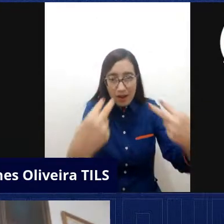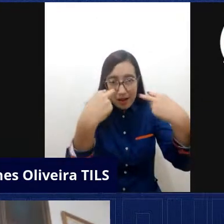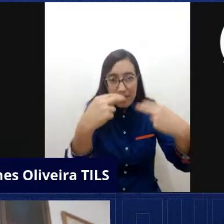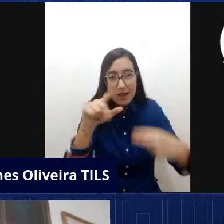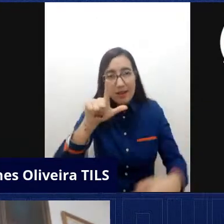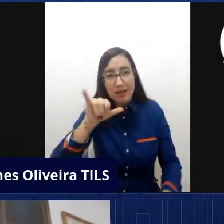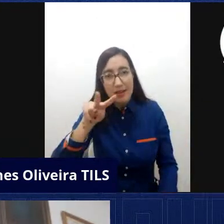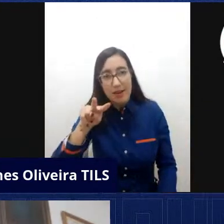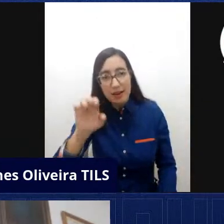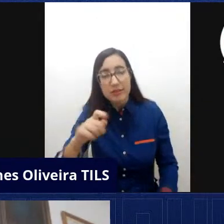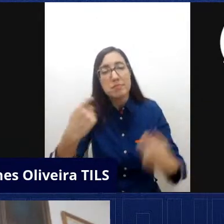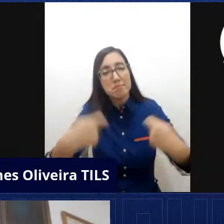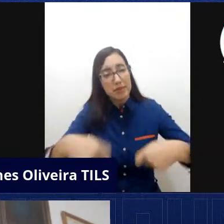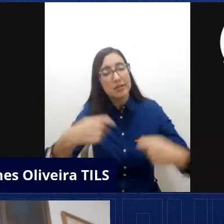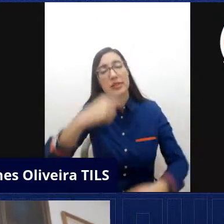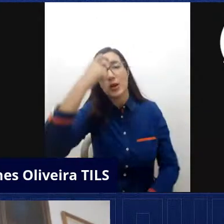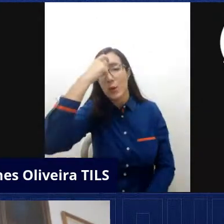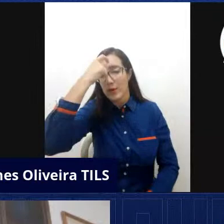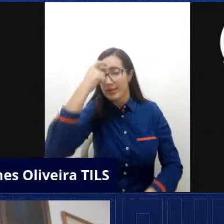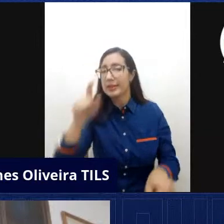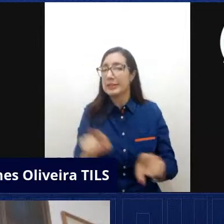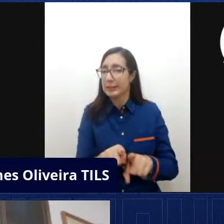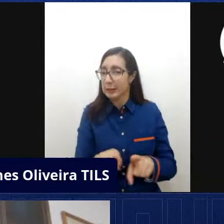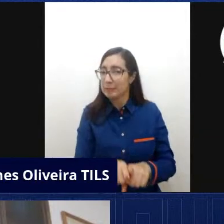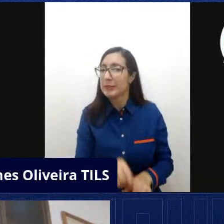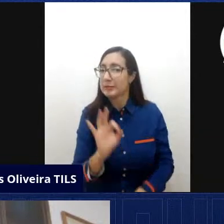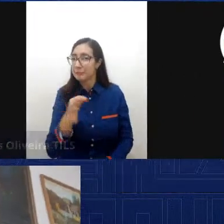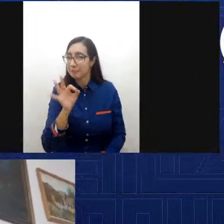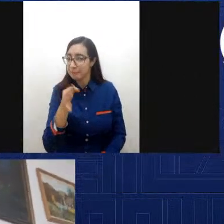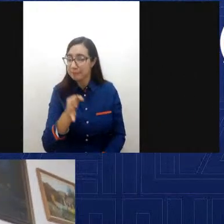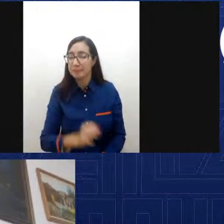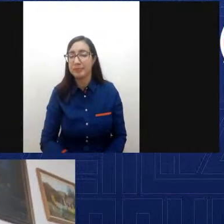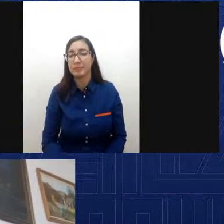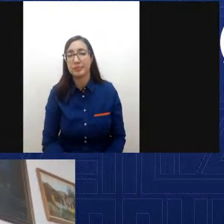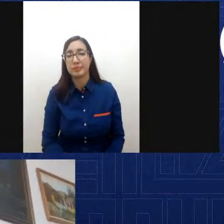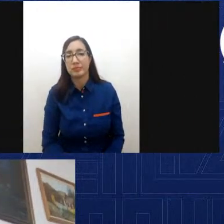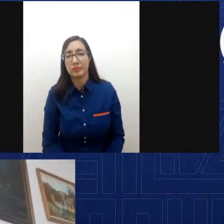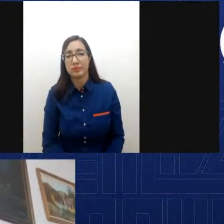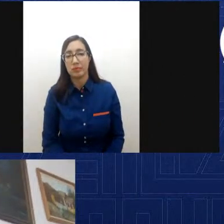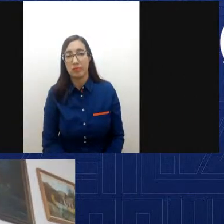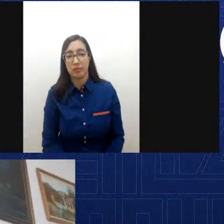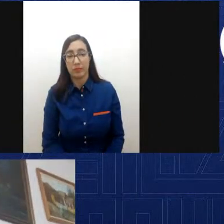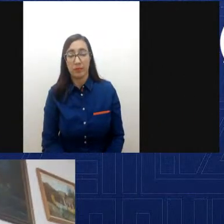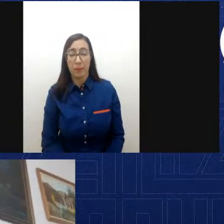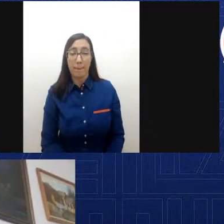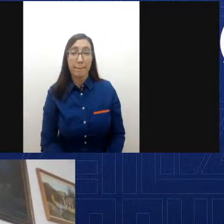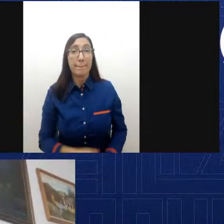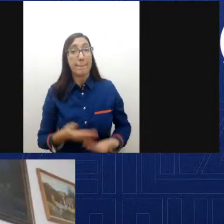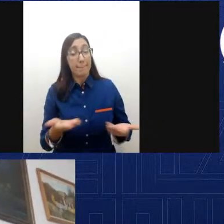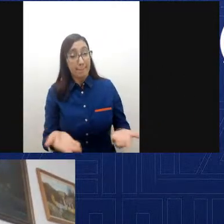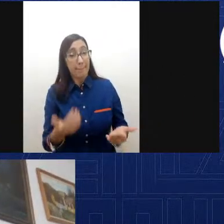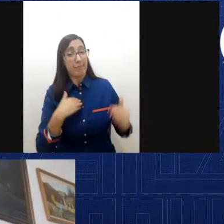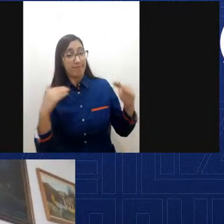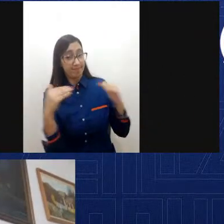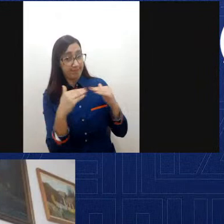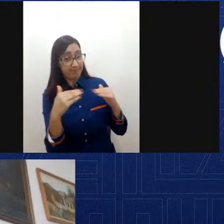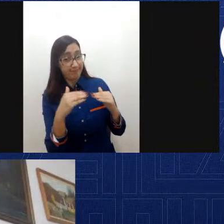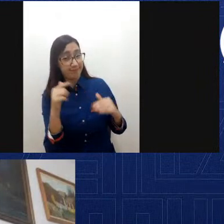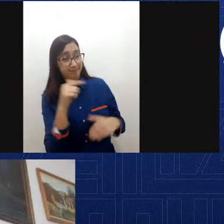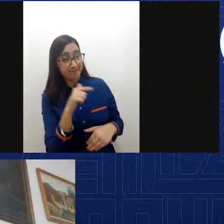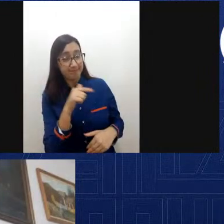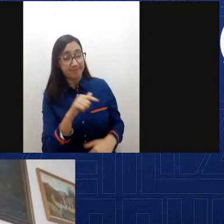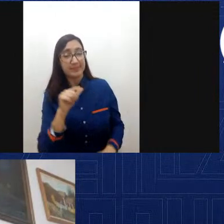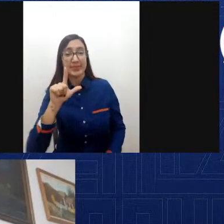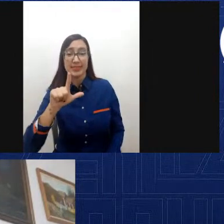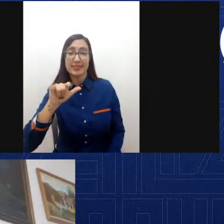são duas coisas que são muito fortes. Quando a gente que trabalha com a mulher, é muito comum ouvir dizer assim, graças a. E